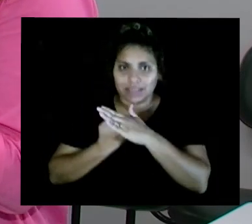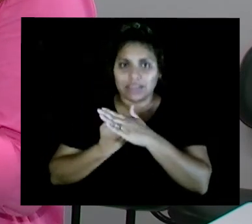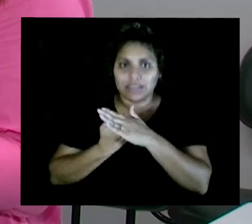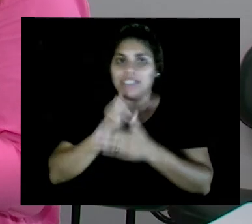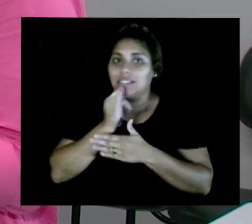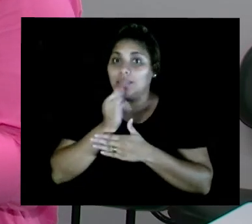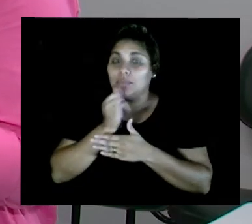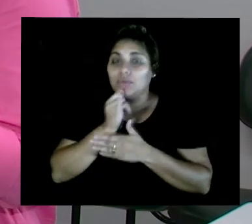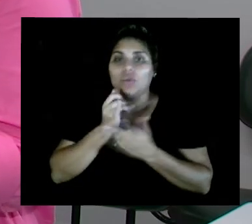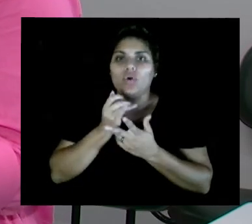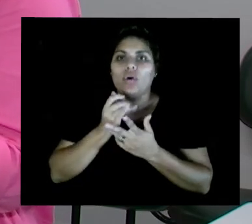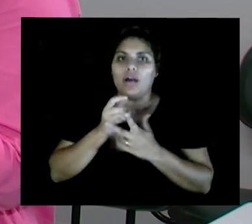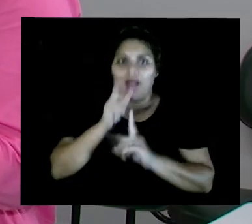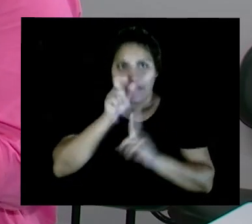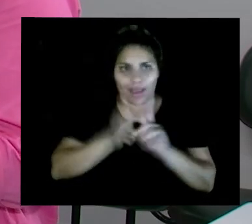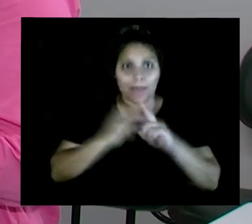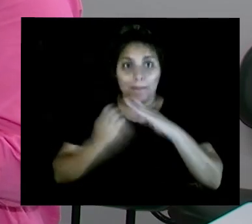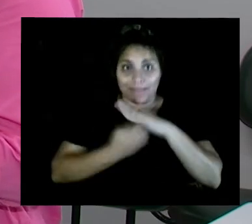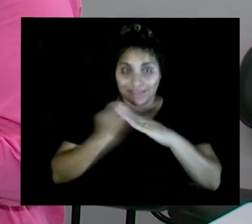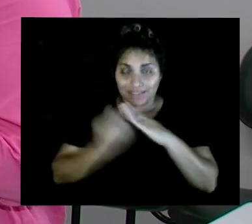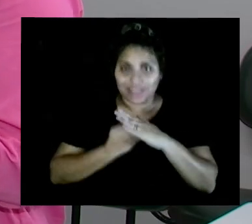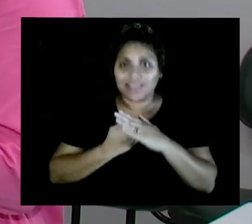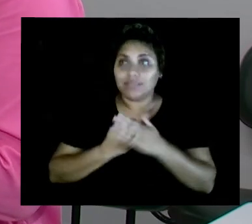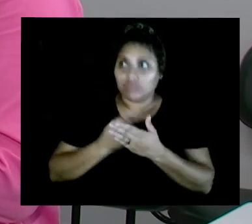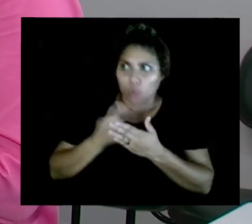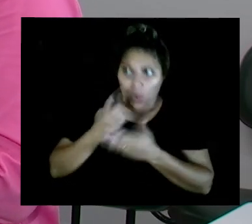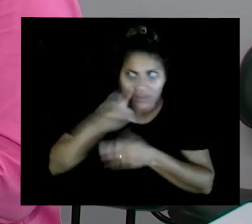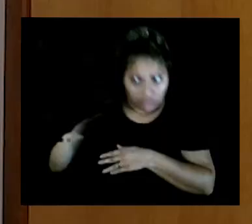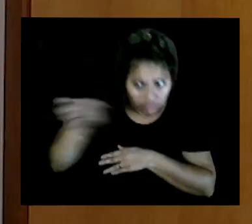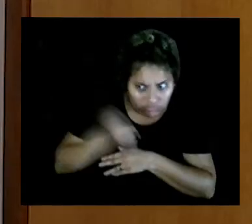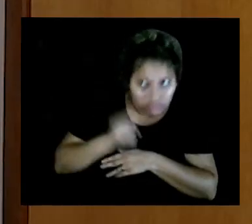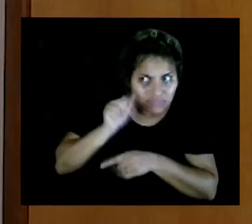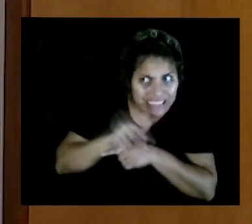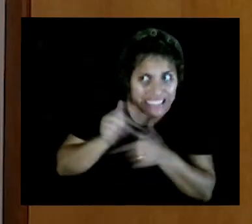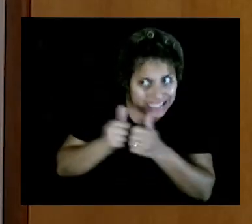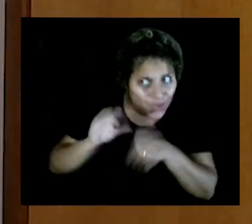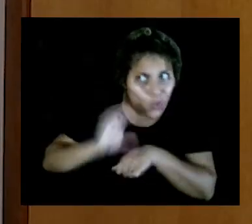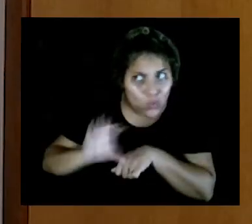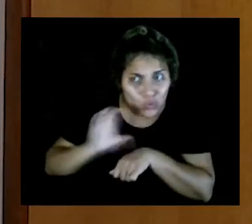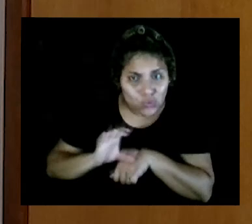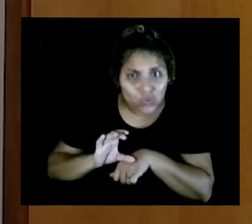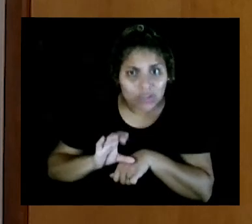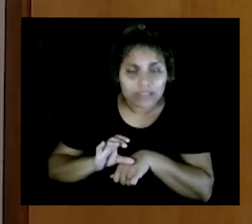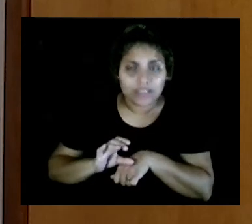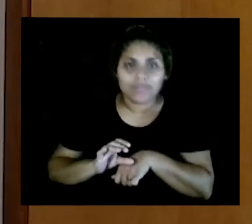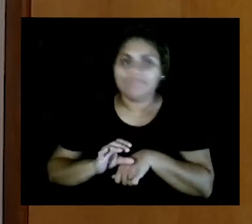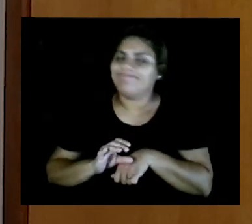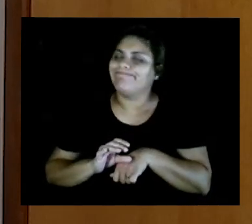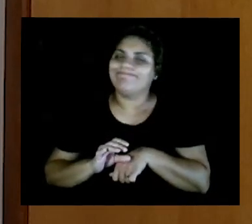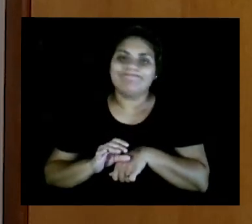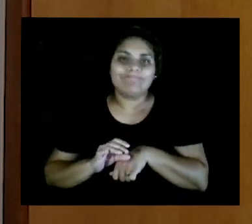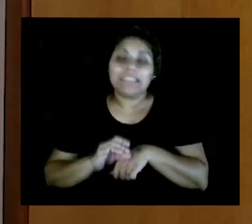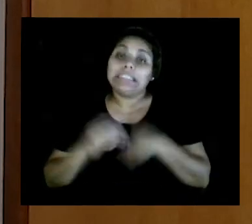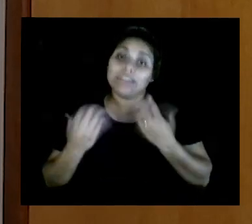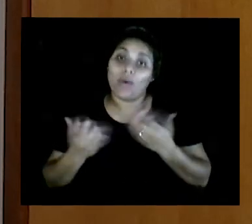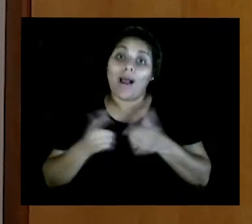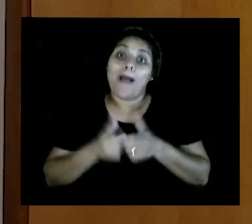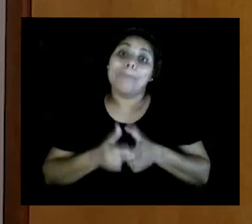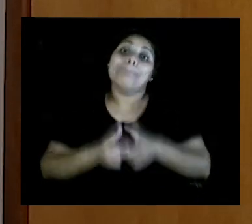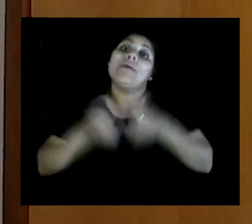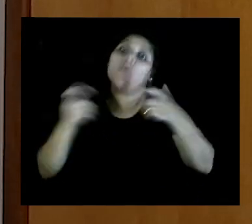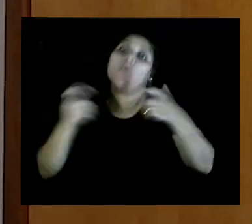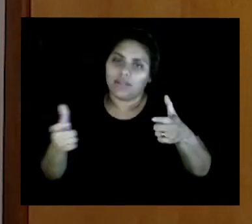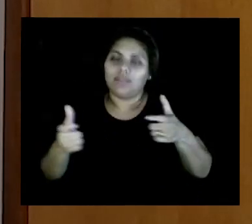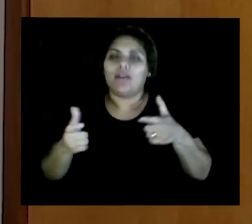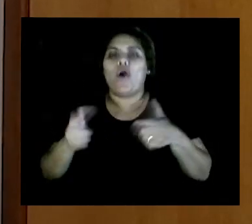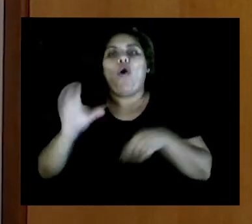empresas, cervejarias, podem contratar sem esse curso? Elas até podem contratar, mas a grande maioria das cervejarias